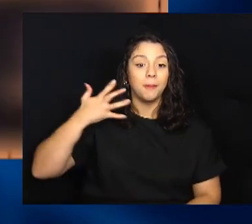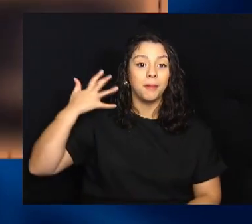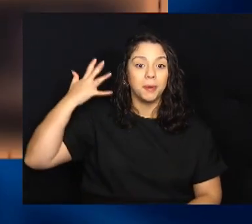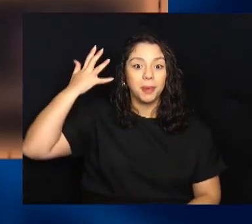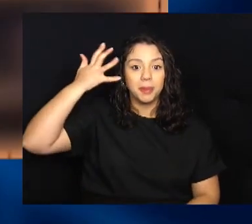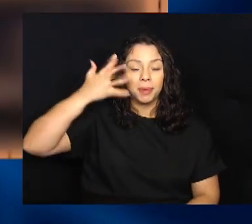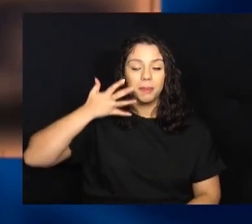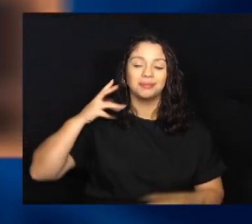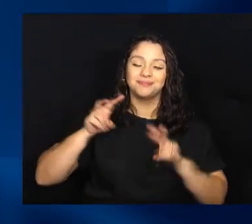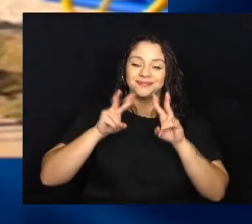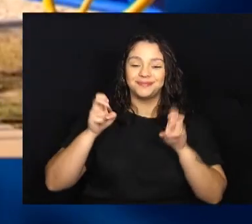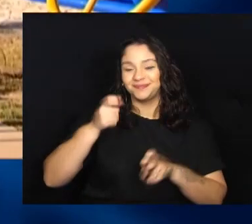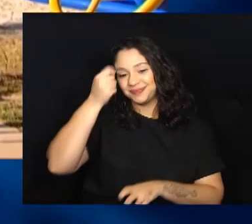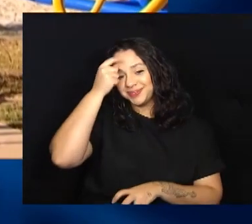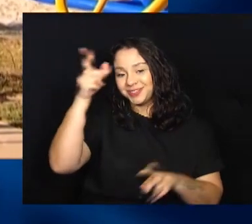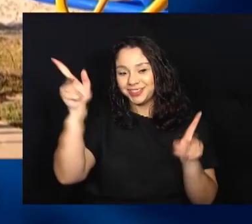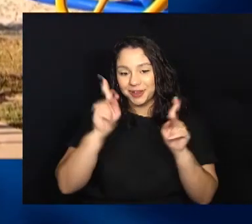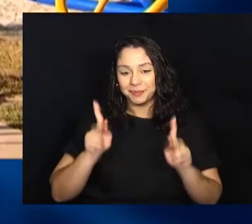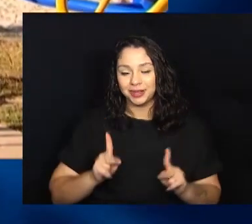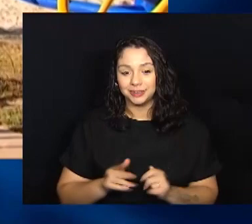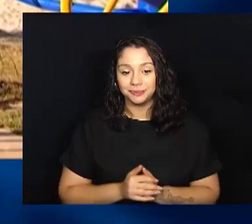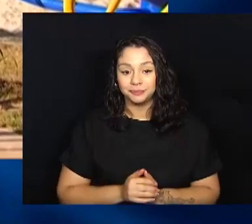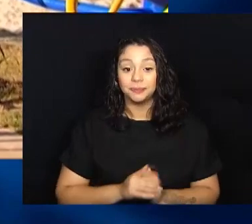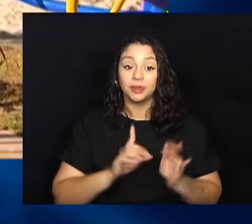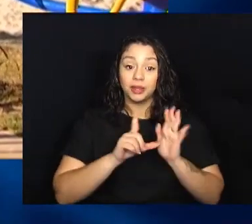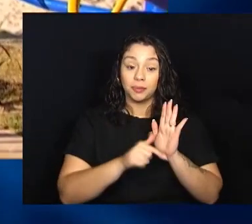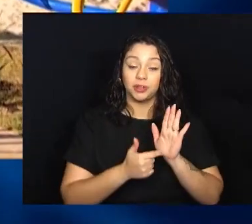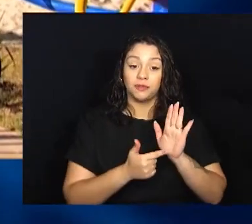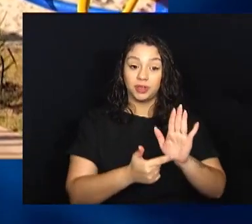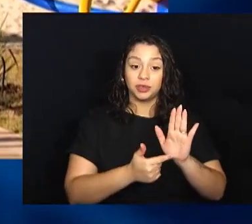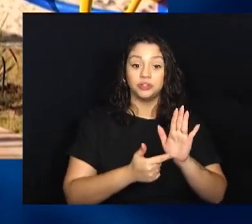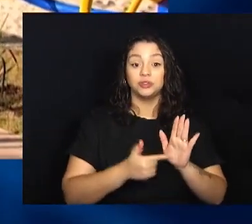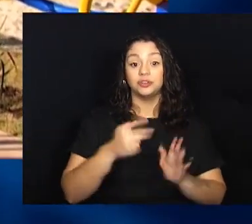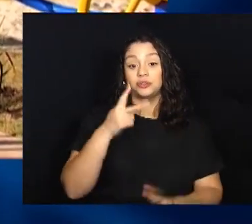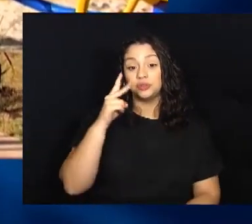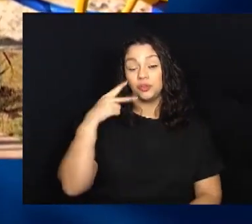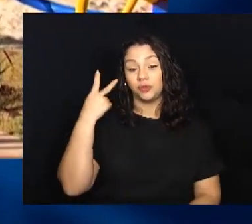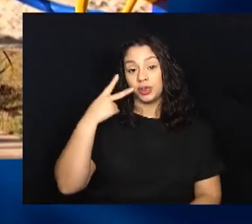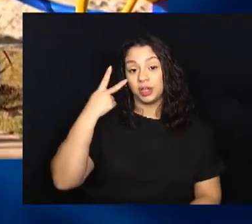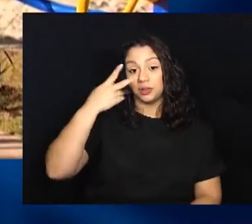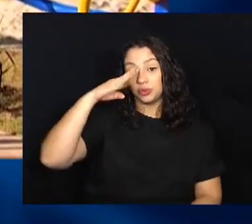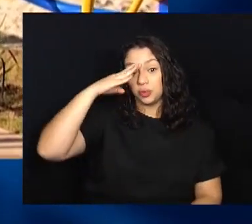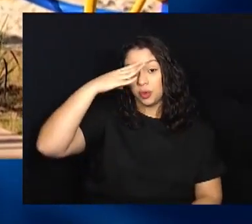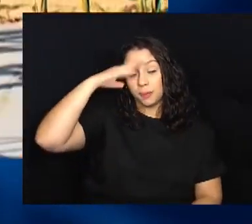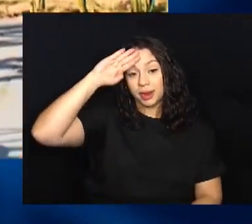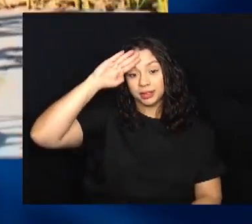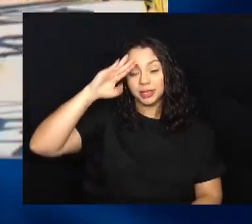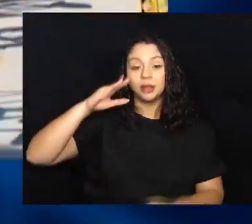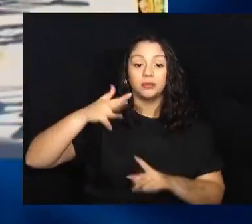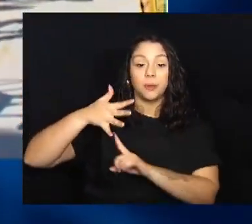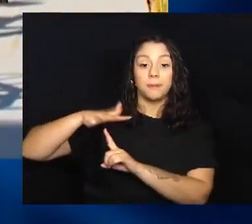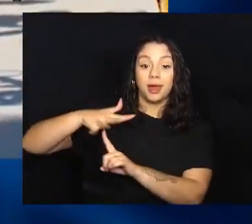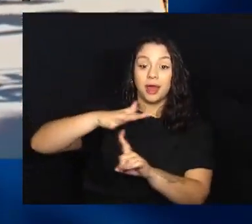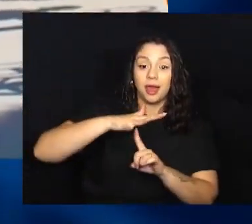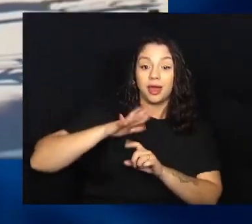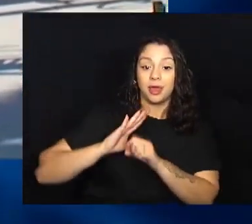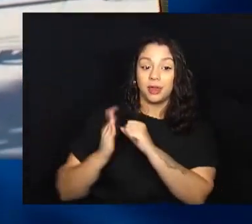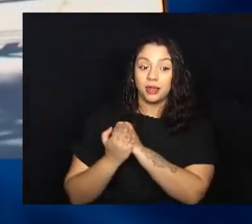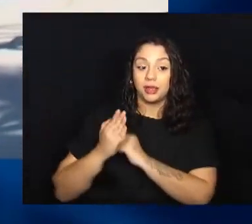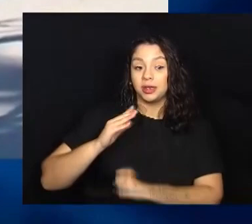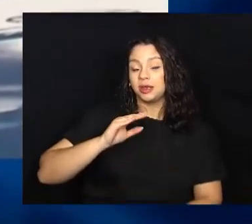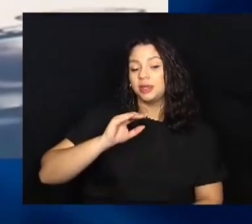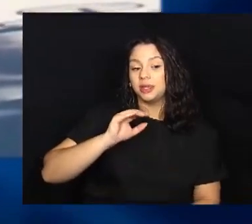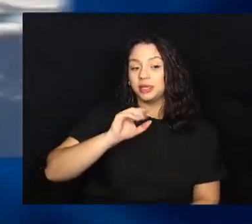sobre a cultura da paz. Após indicação do vereador Marcelo da Farmácia, praça no bairro Jardim Xangai